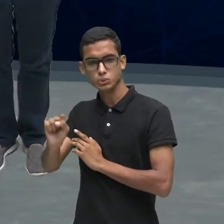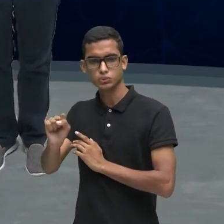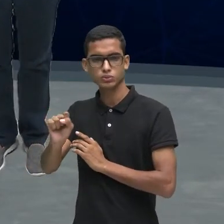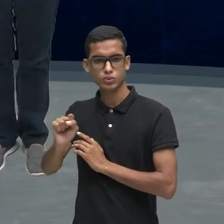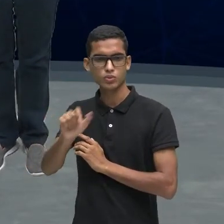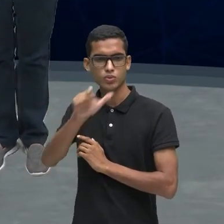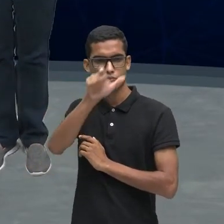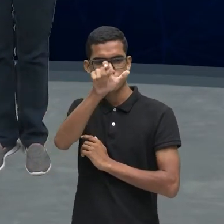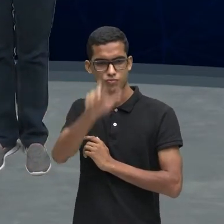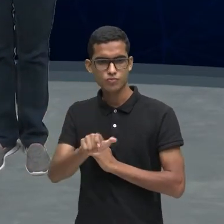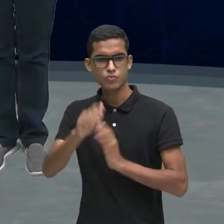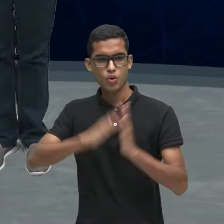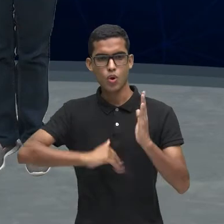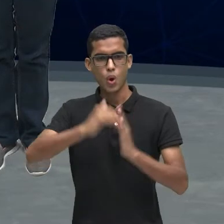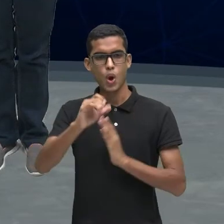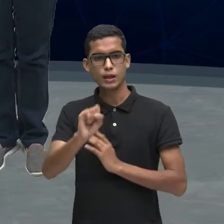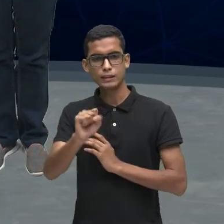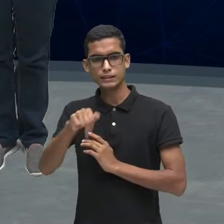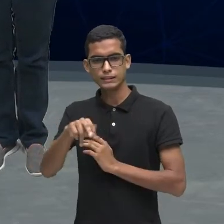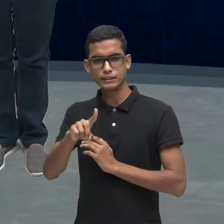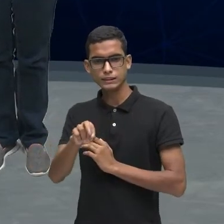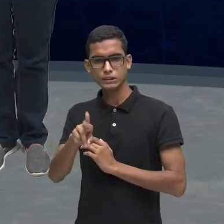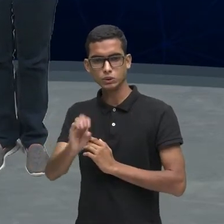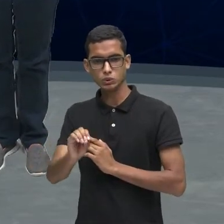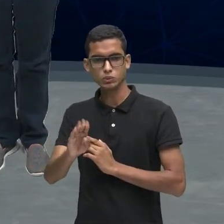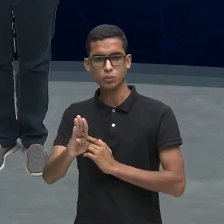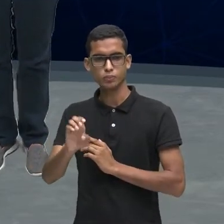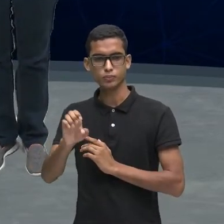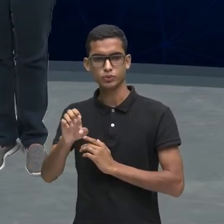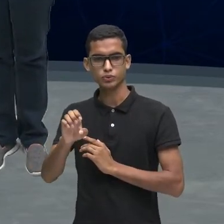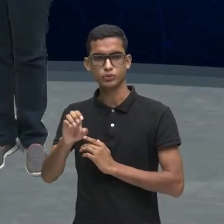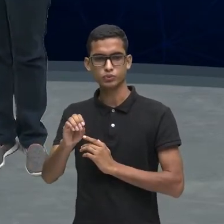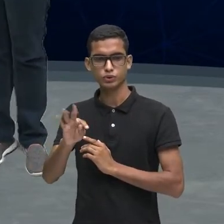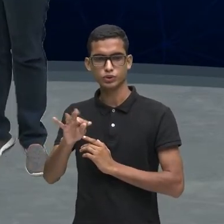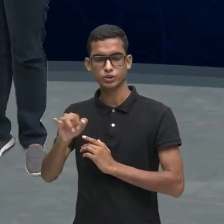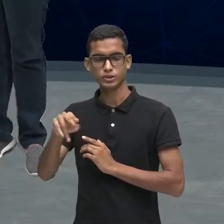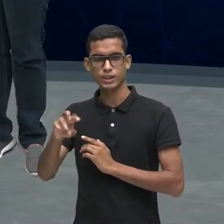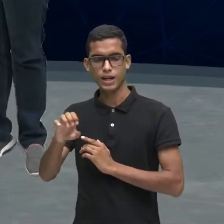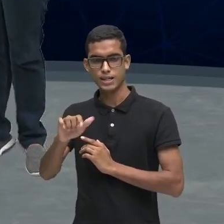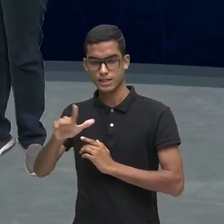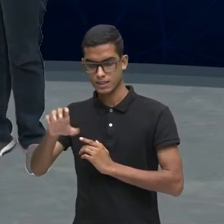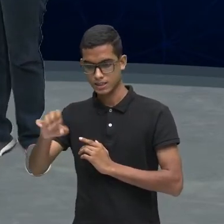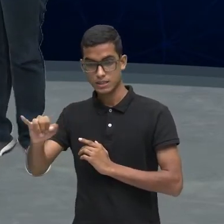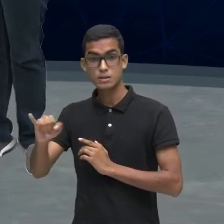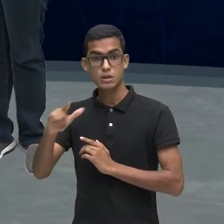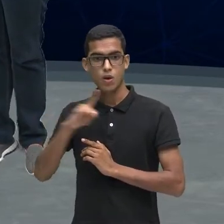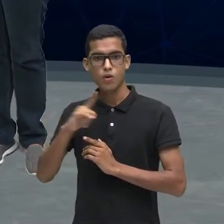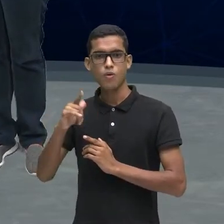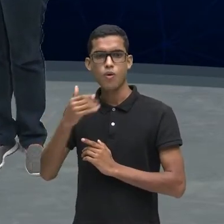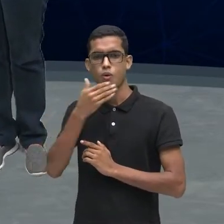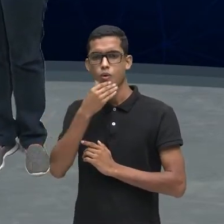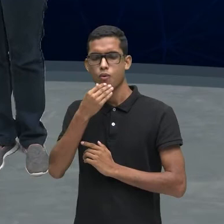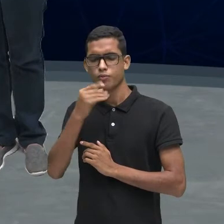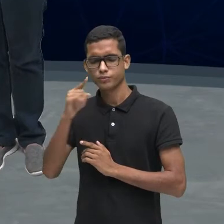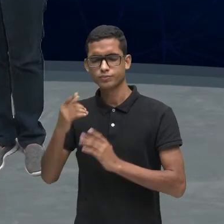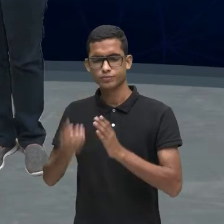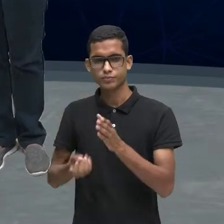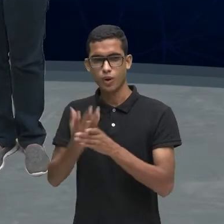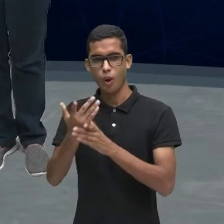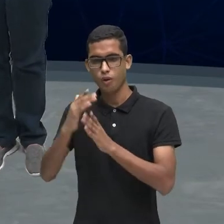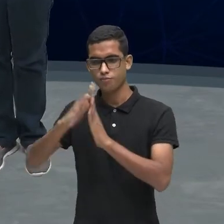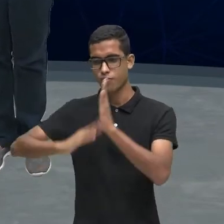Sandro Botticelli, que foi um artista renascentista. Então ele foi produzido o